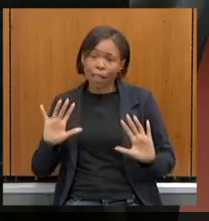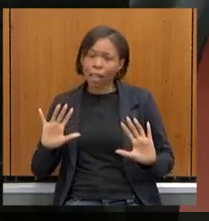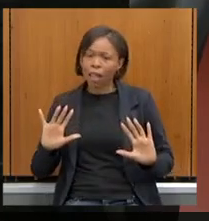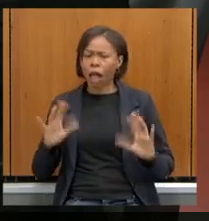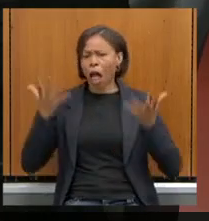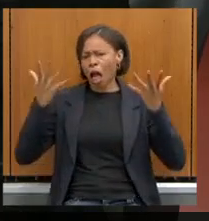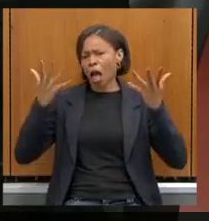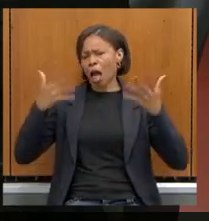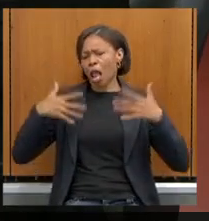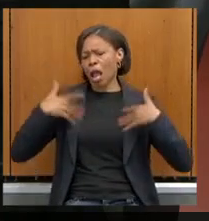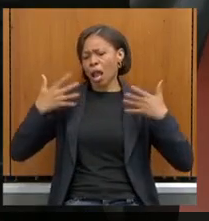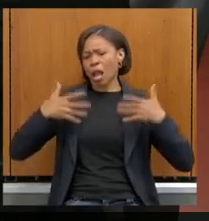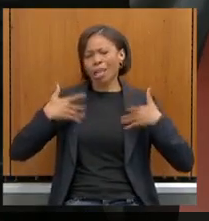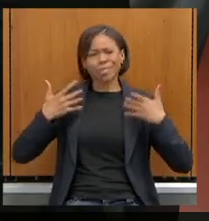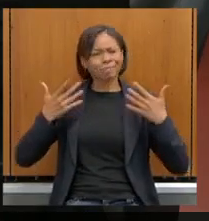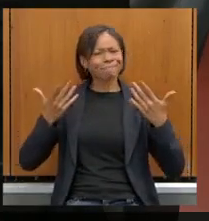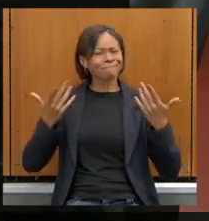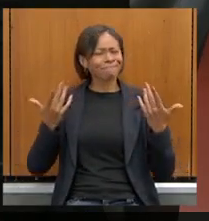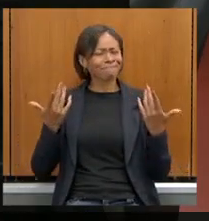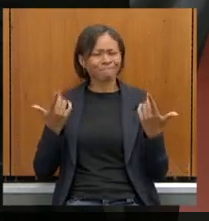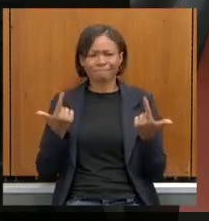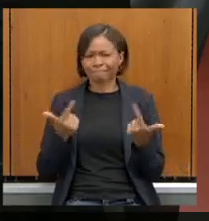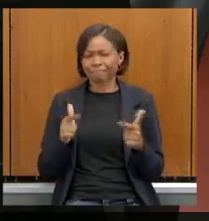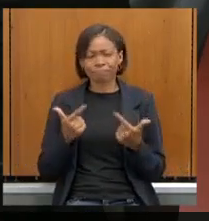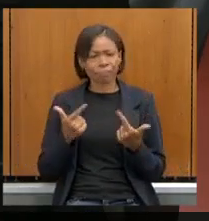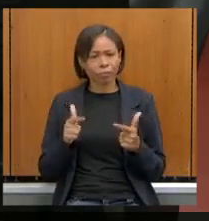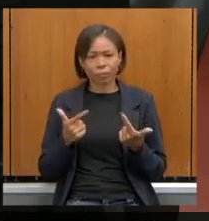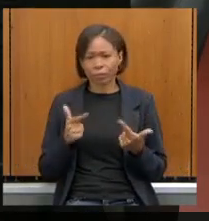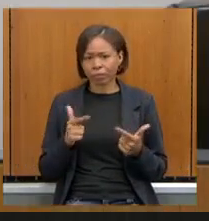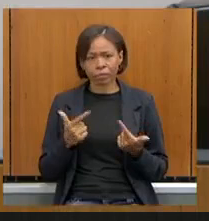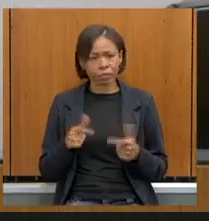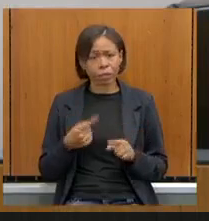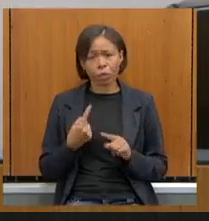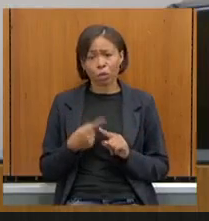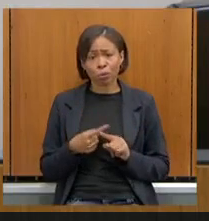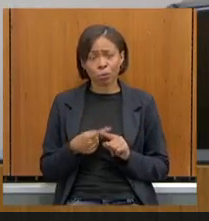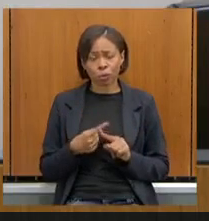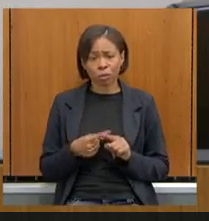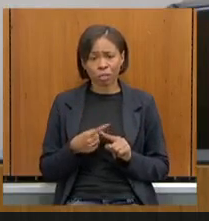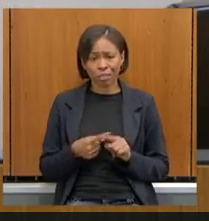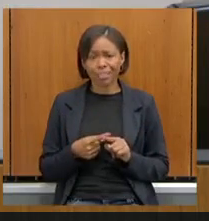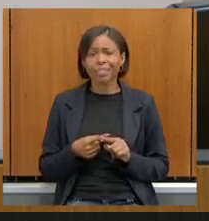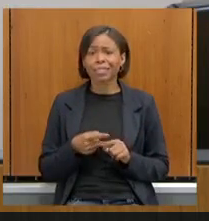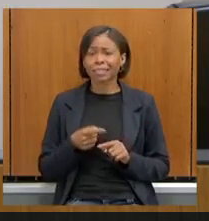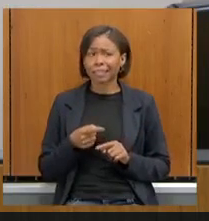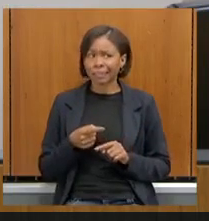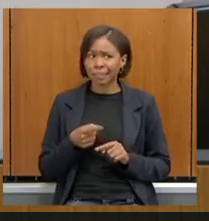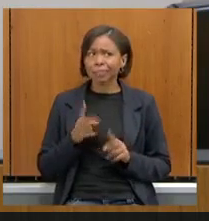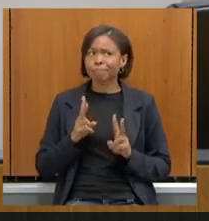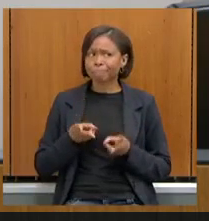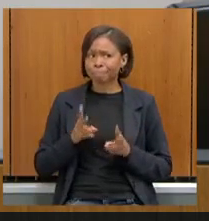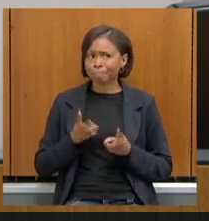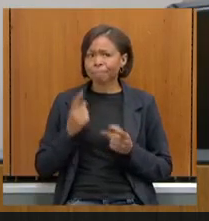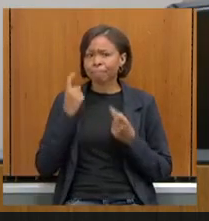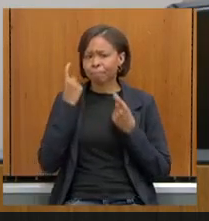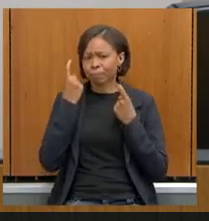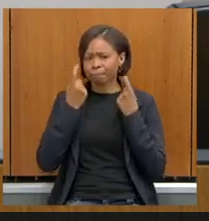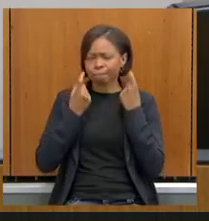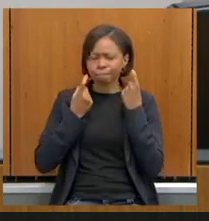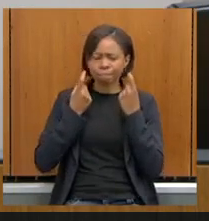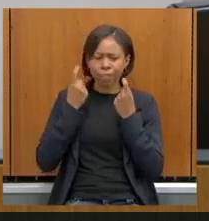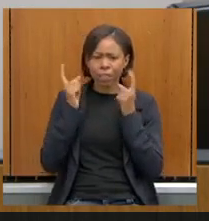porque ainda a situação é preocupante com relação